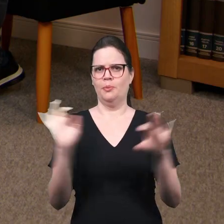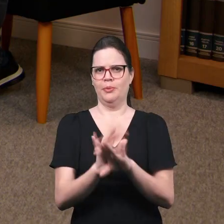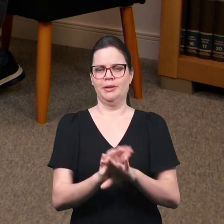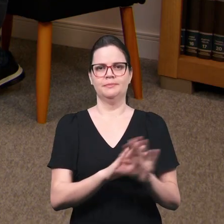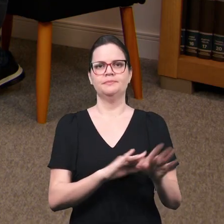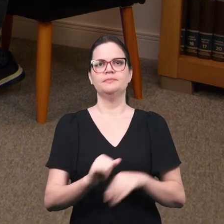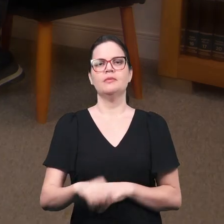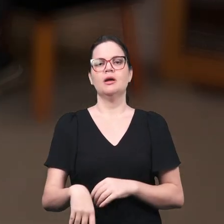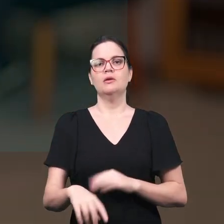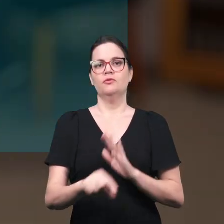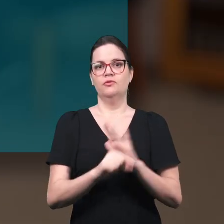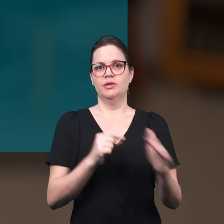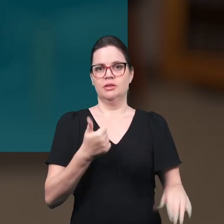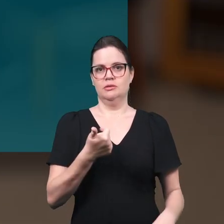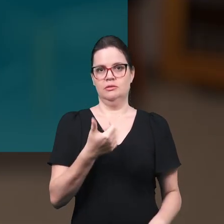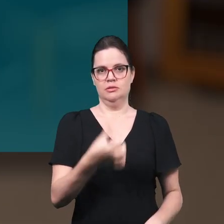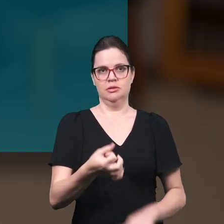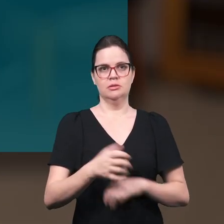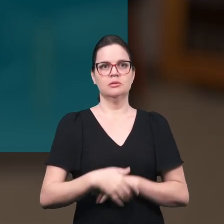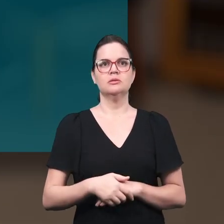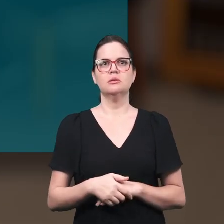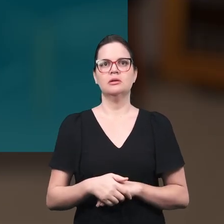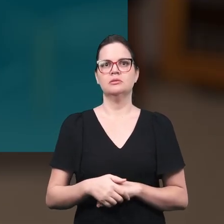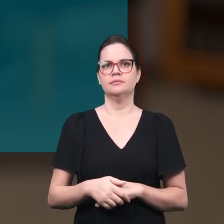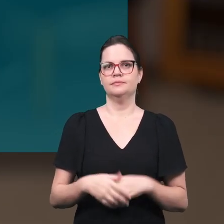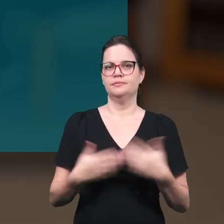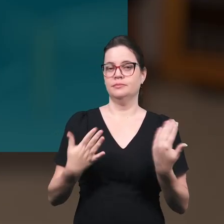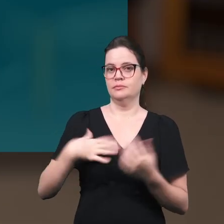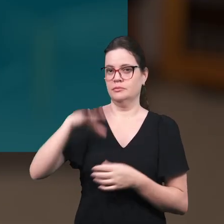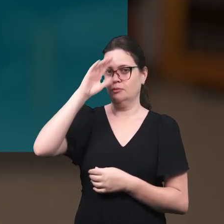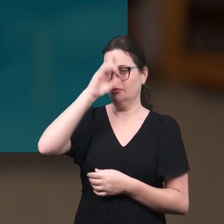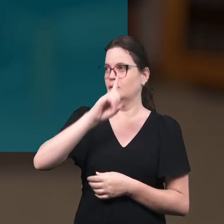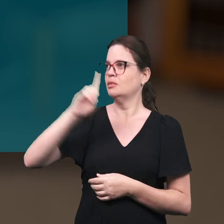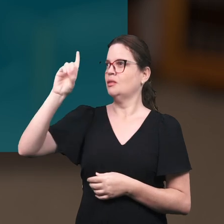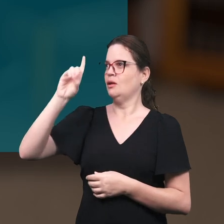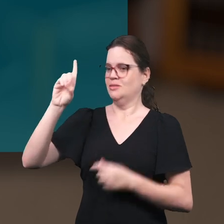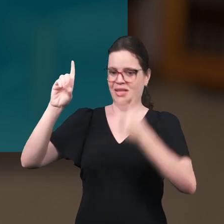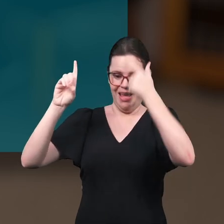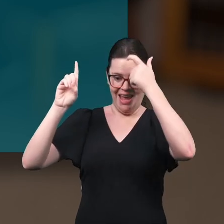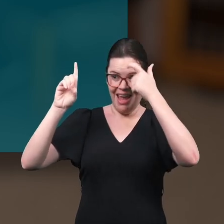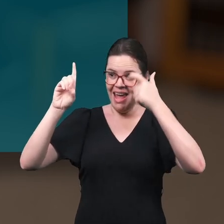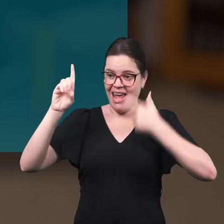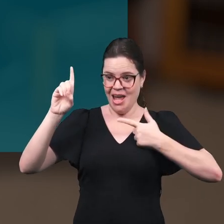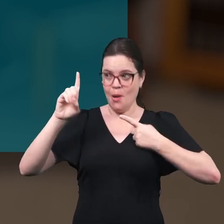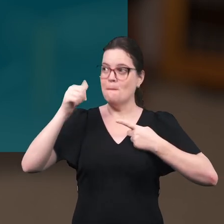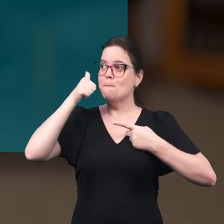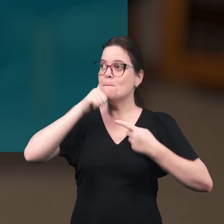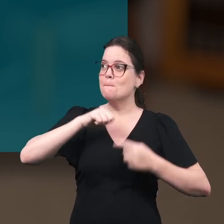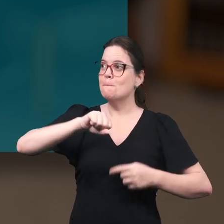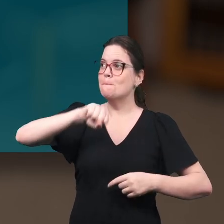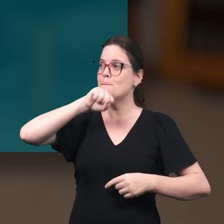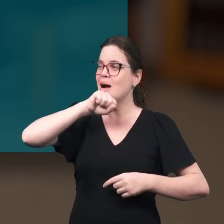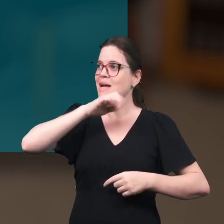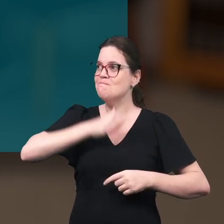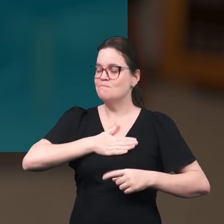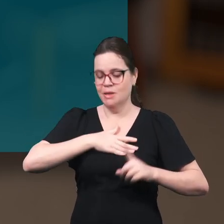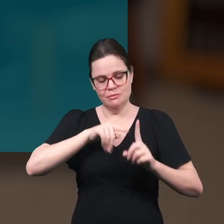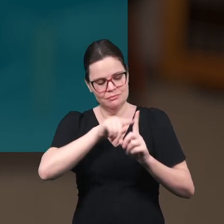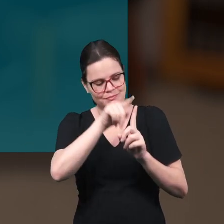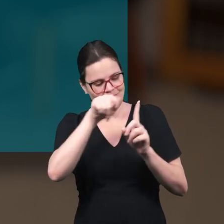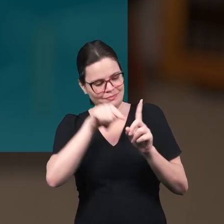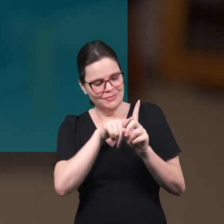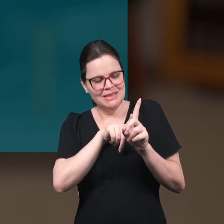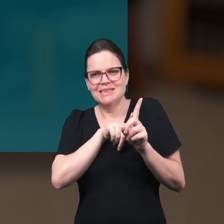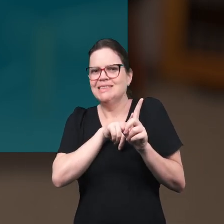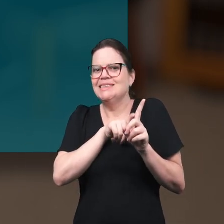sobre onipotência: os teus olhos viram meu corpo ainda informe, e no teu